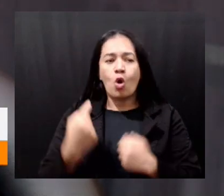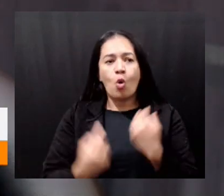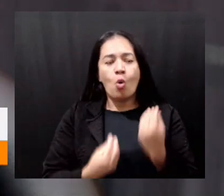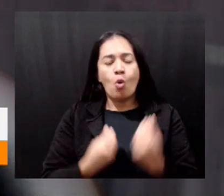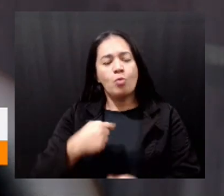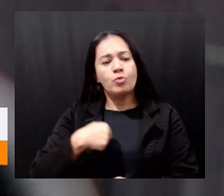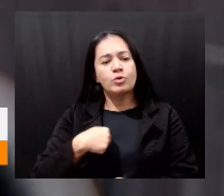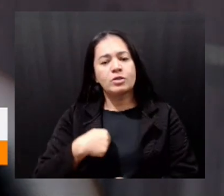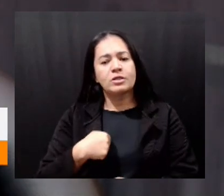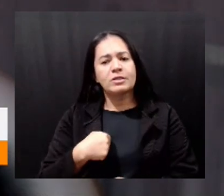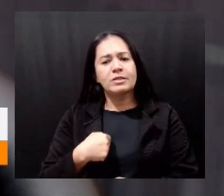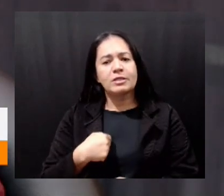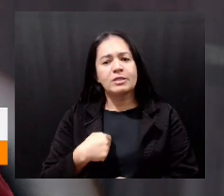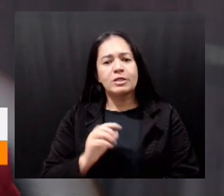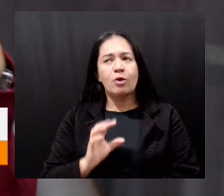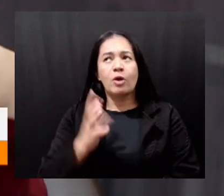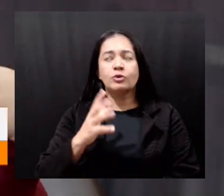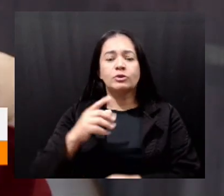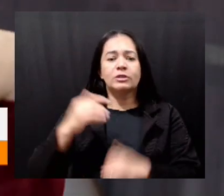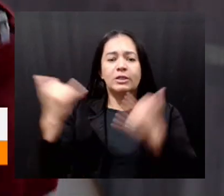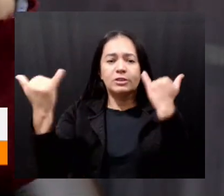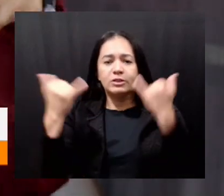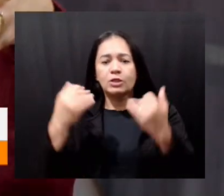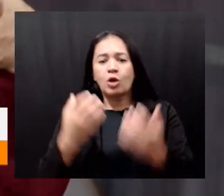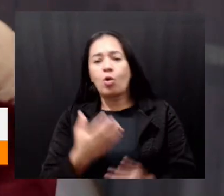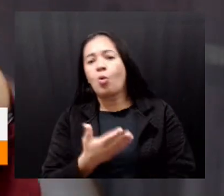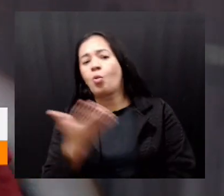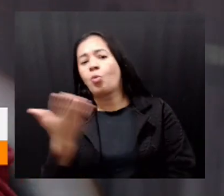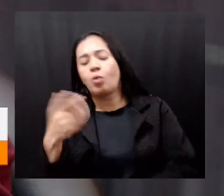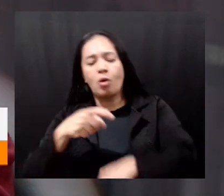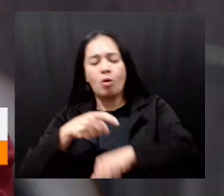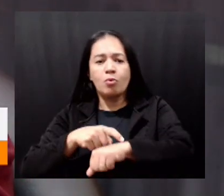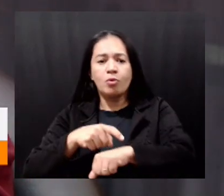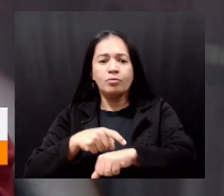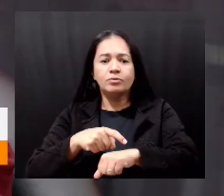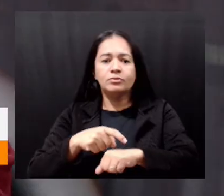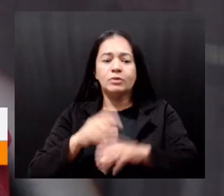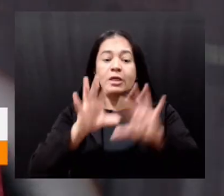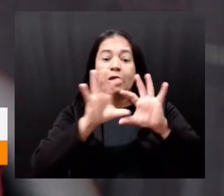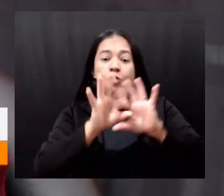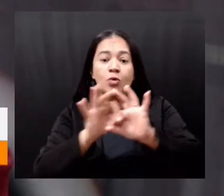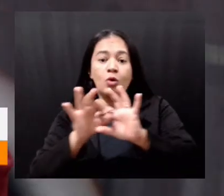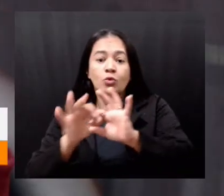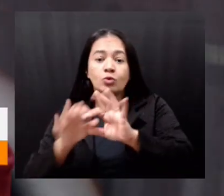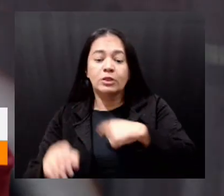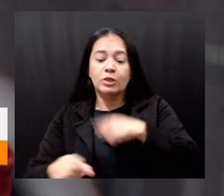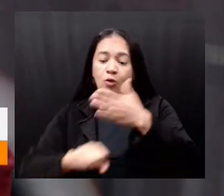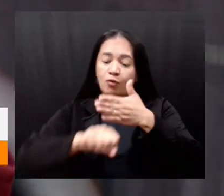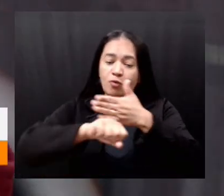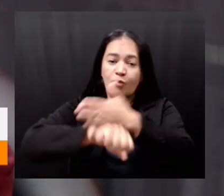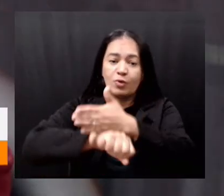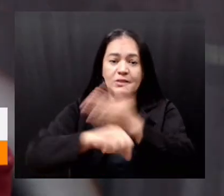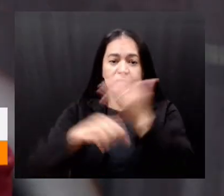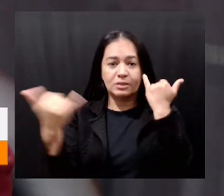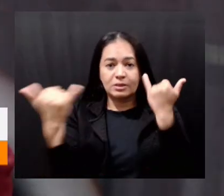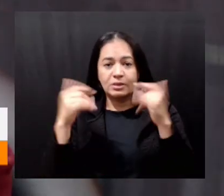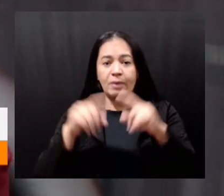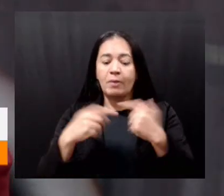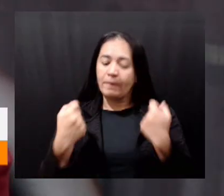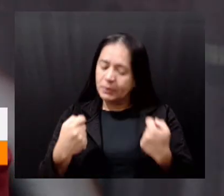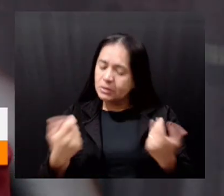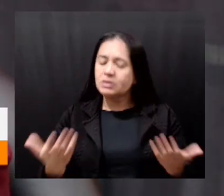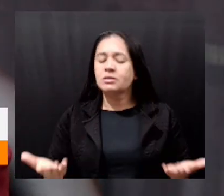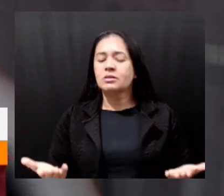saber em que momento, que situações, que contexto que eu vou ter acesso a elas, mas nunca deixar de ter, né? Porque a alienação não é